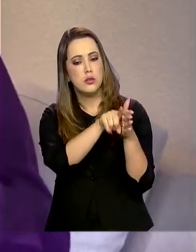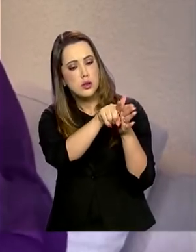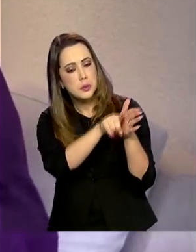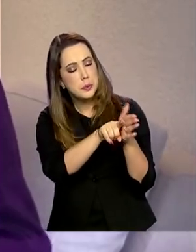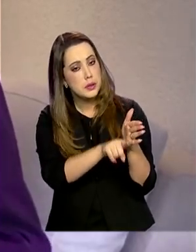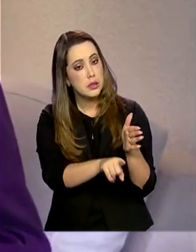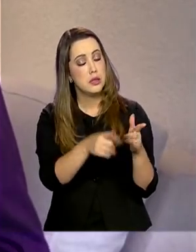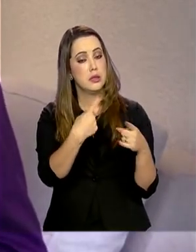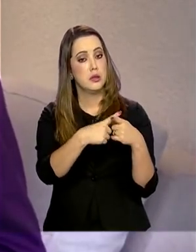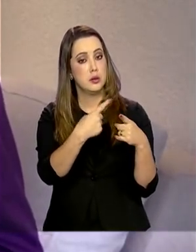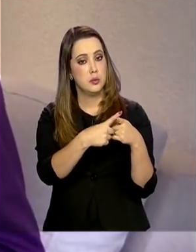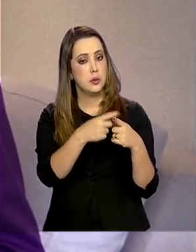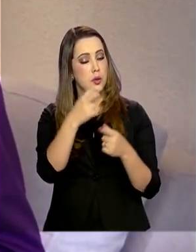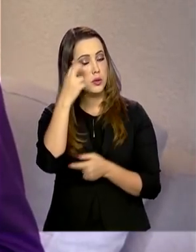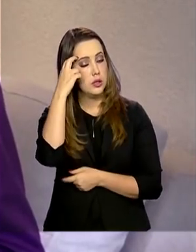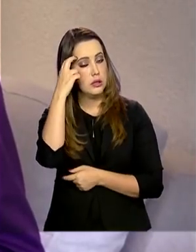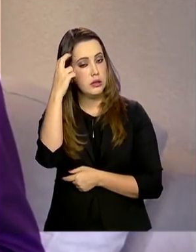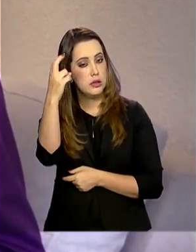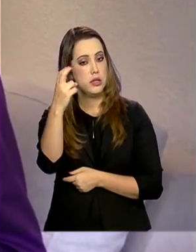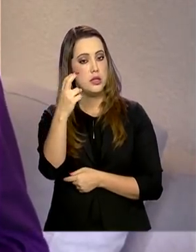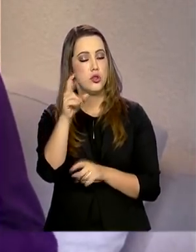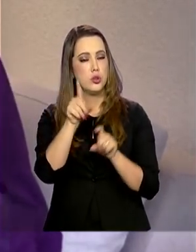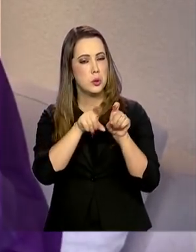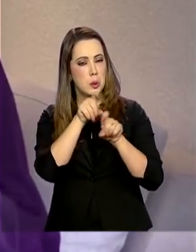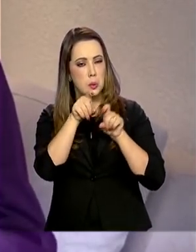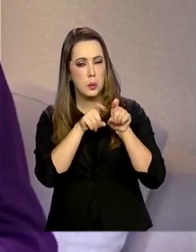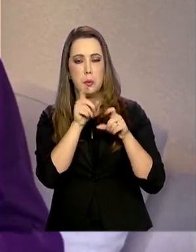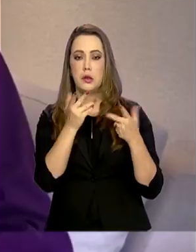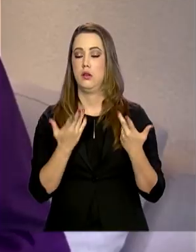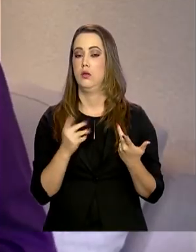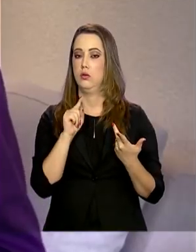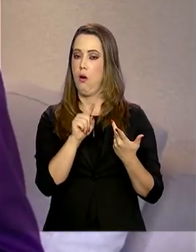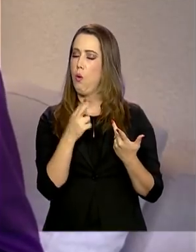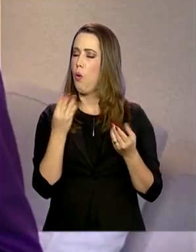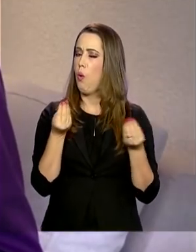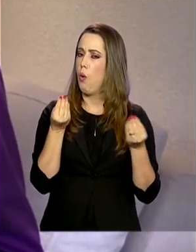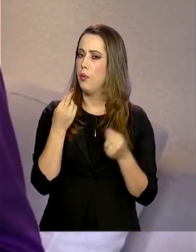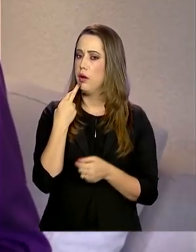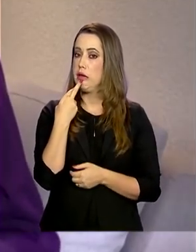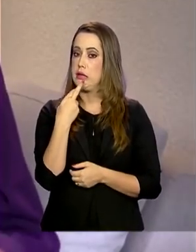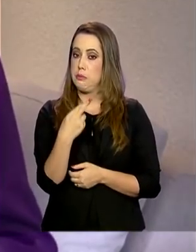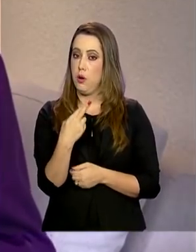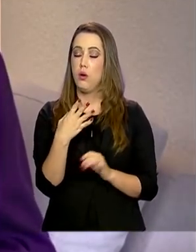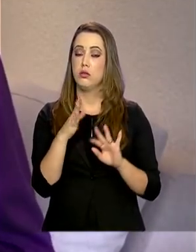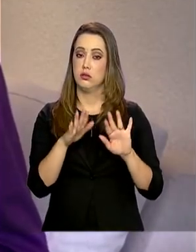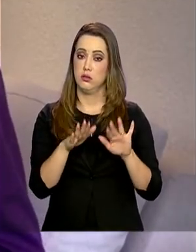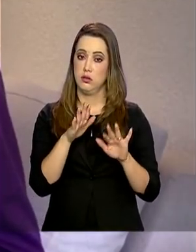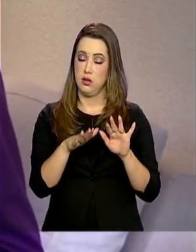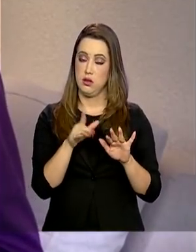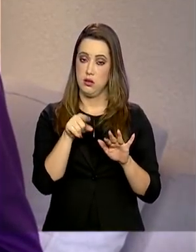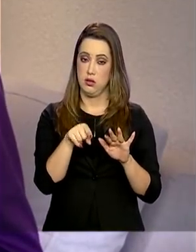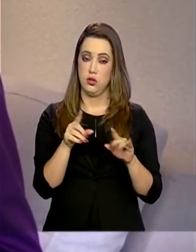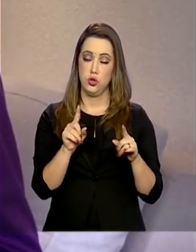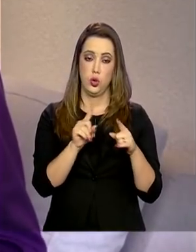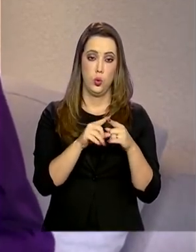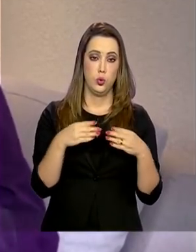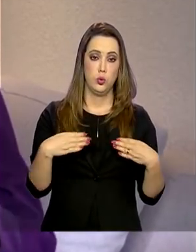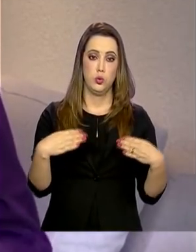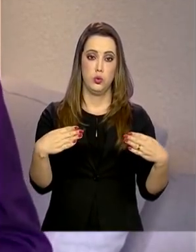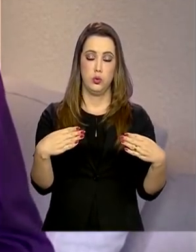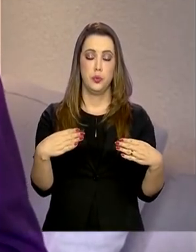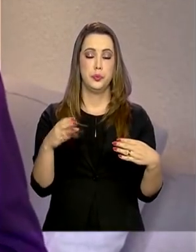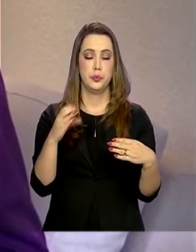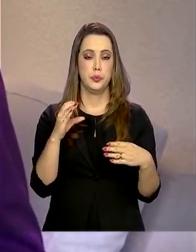pesquisas graças a inteligência artificial a resposta para solucionar o problema segundo o ministro marcos pontes